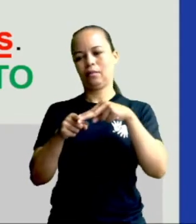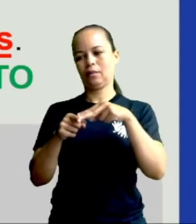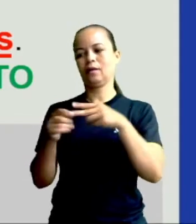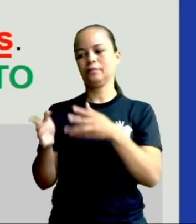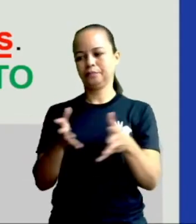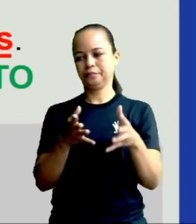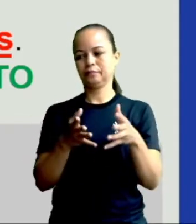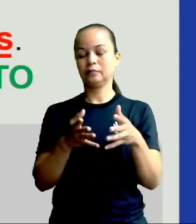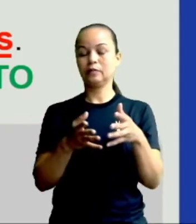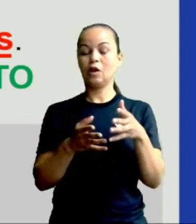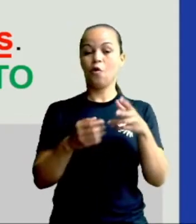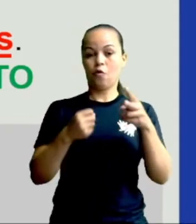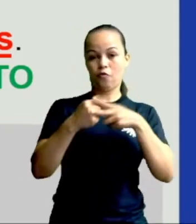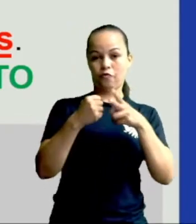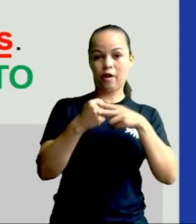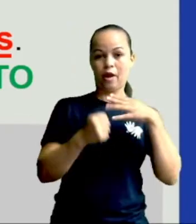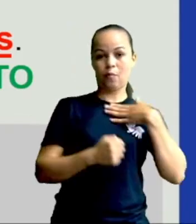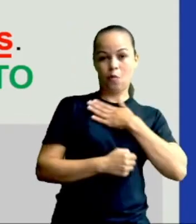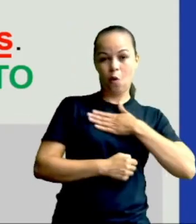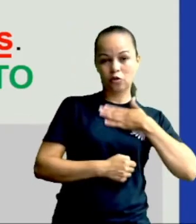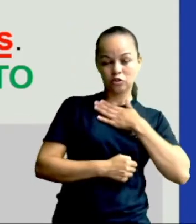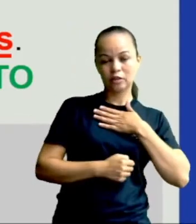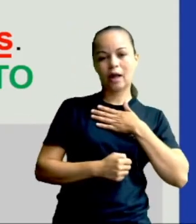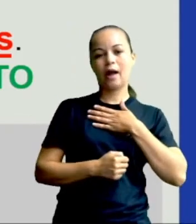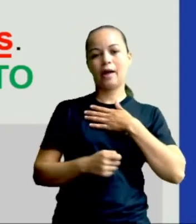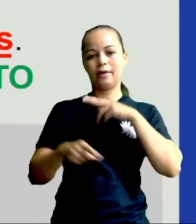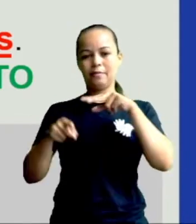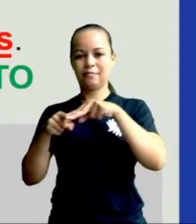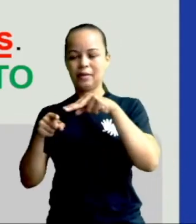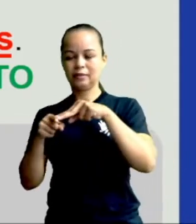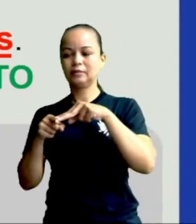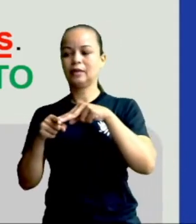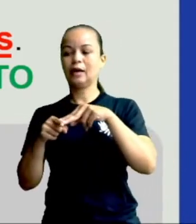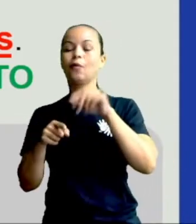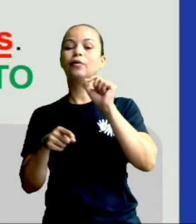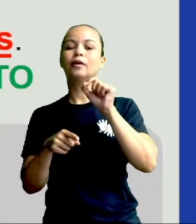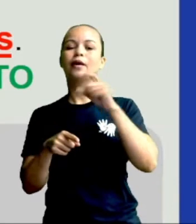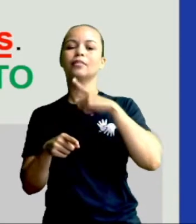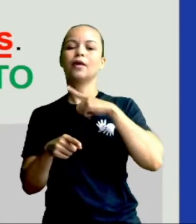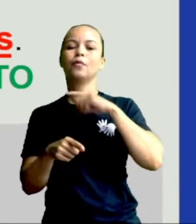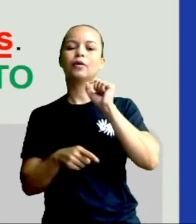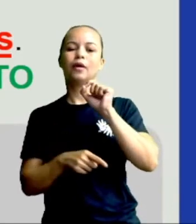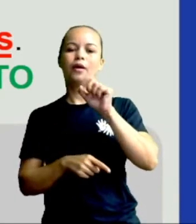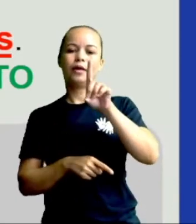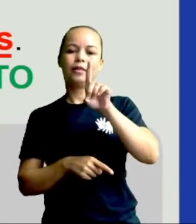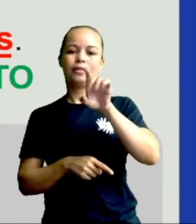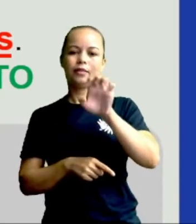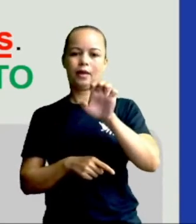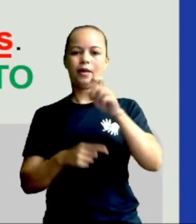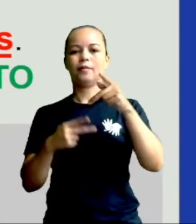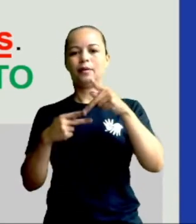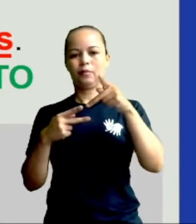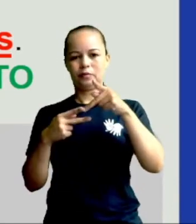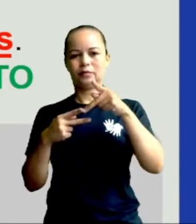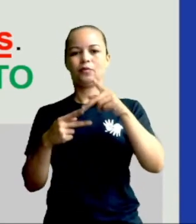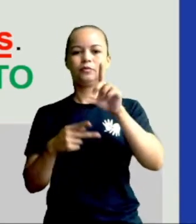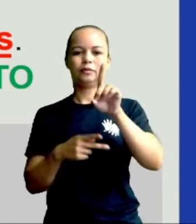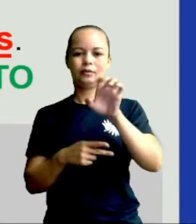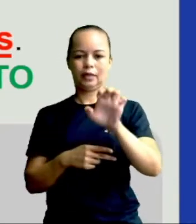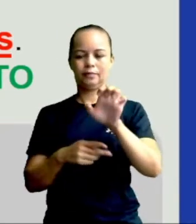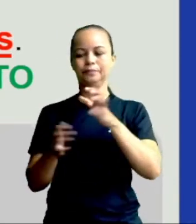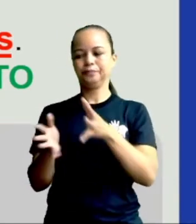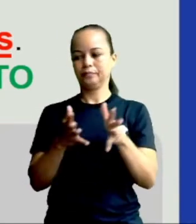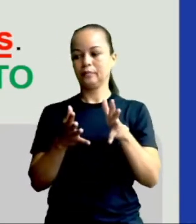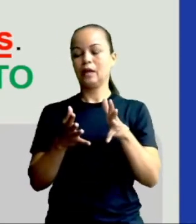gostar e pizza a a preposição a preposição de bom então é uma relação